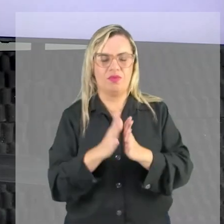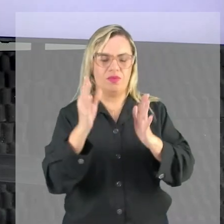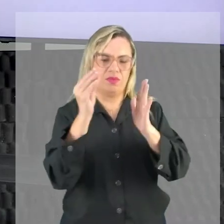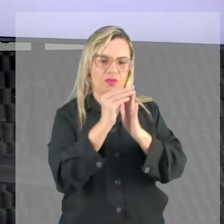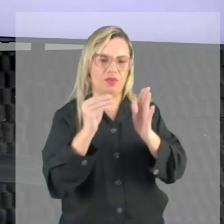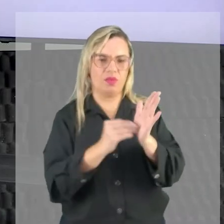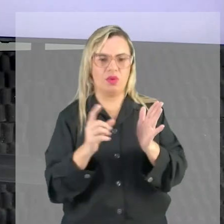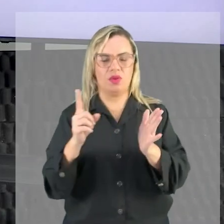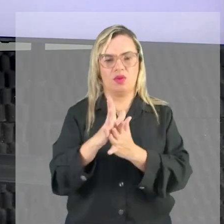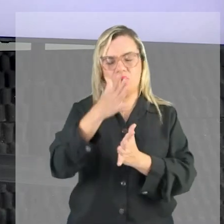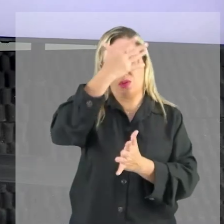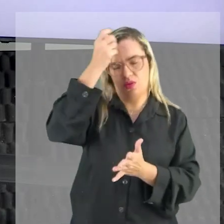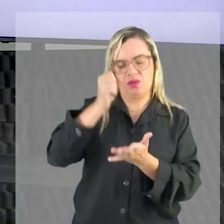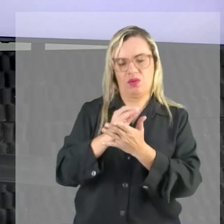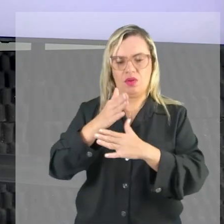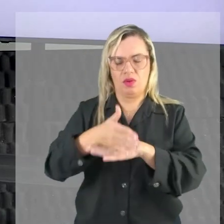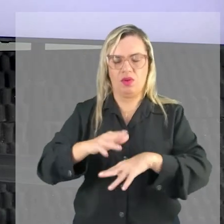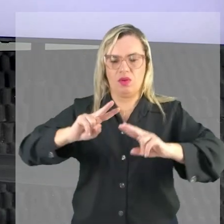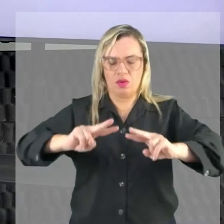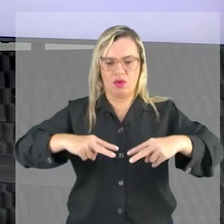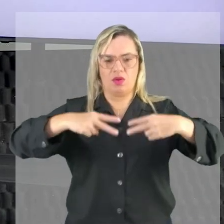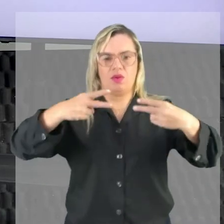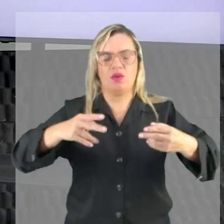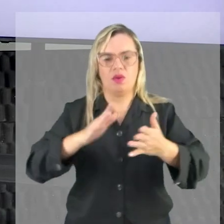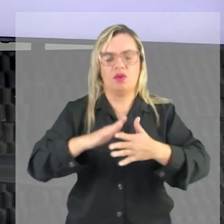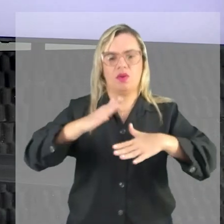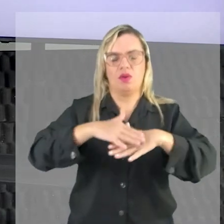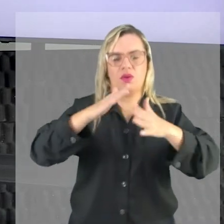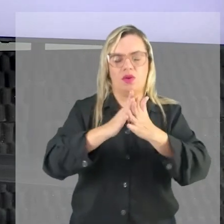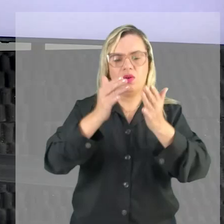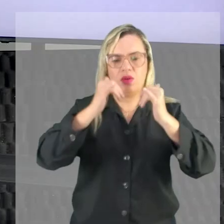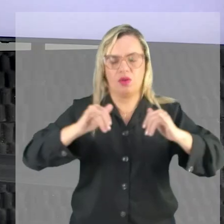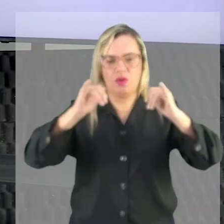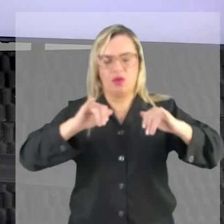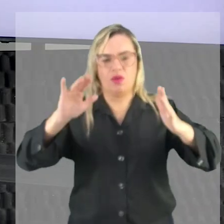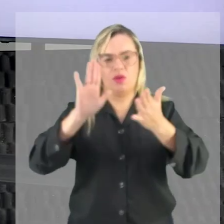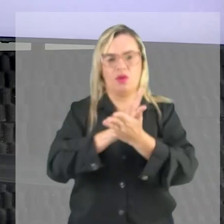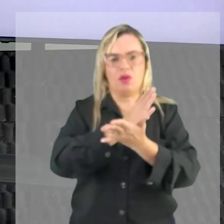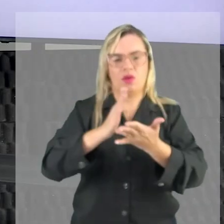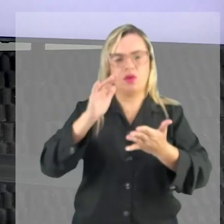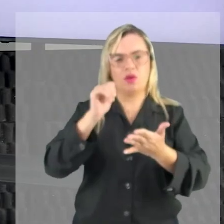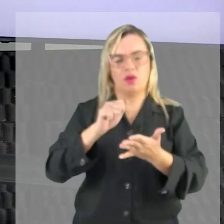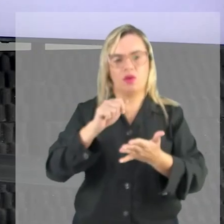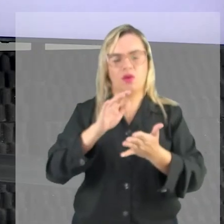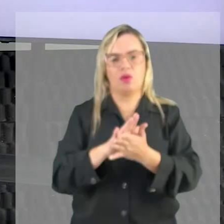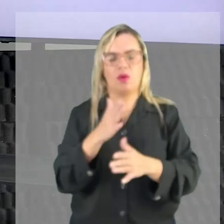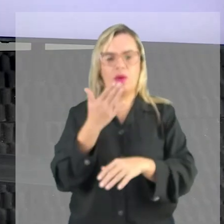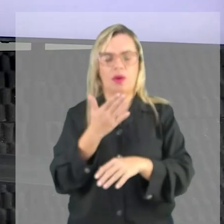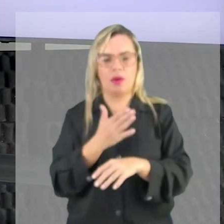Não esqueça de acessar o link para mais informação, mais algumas atividades,